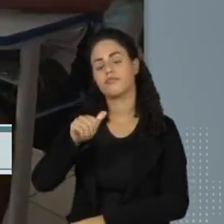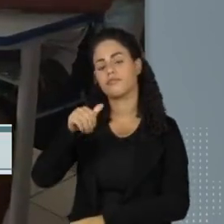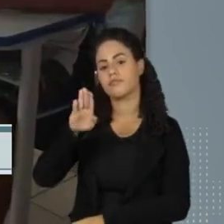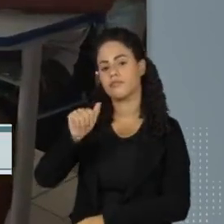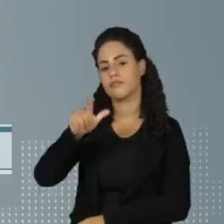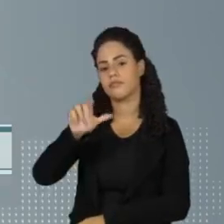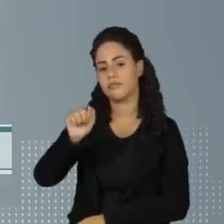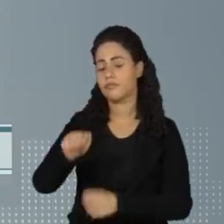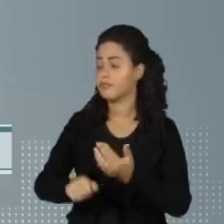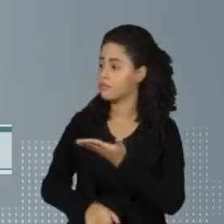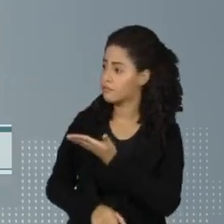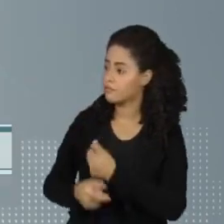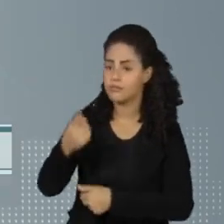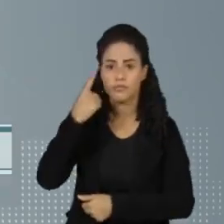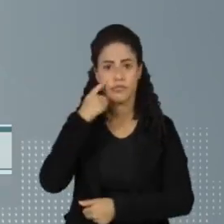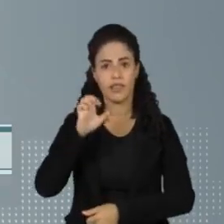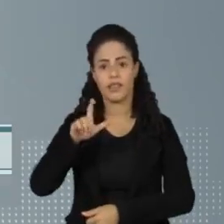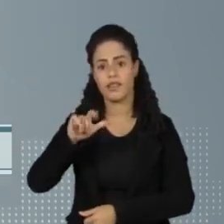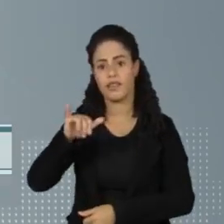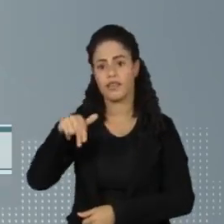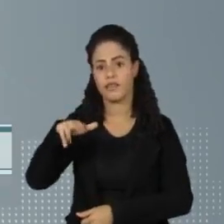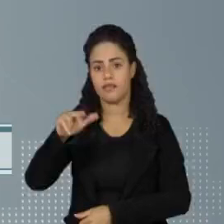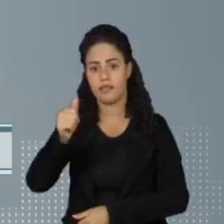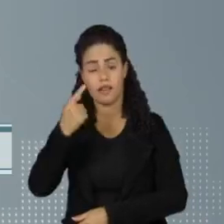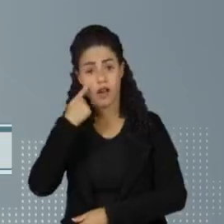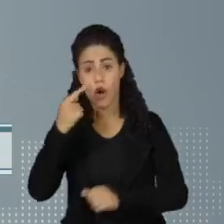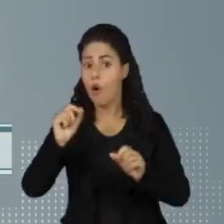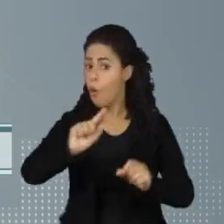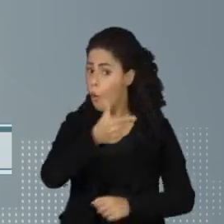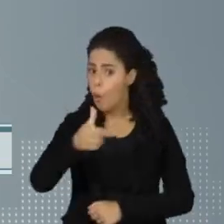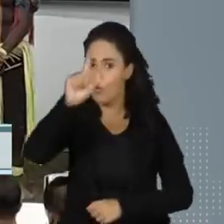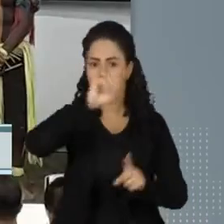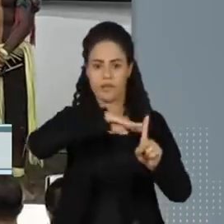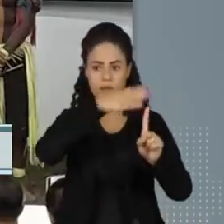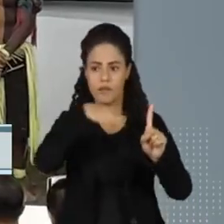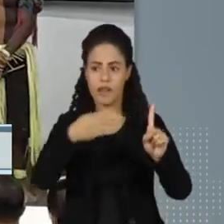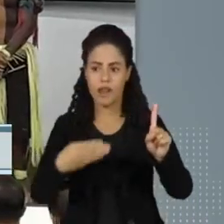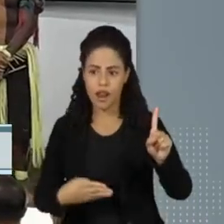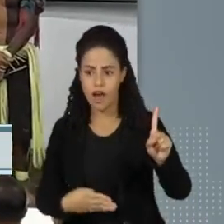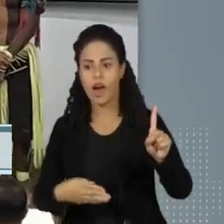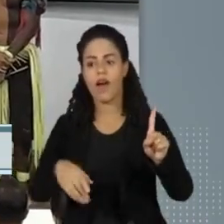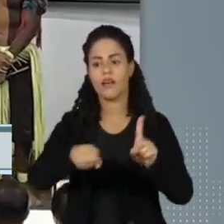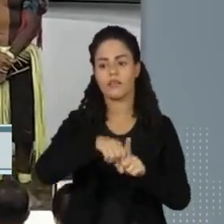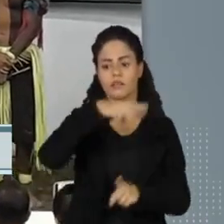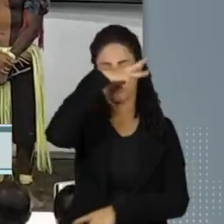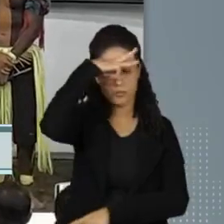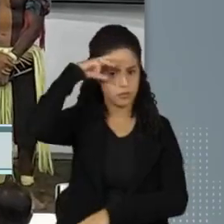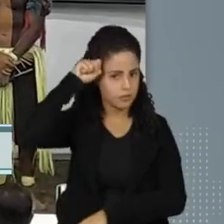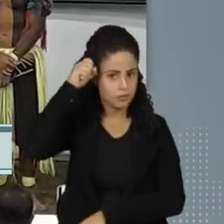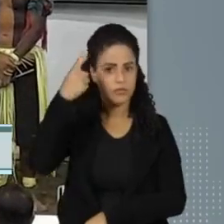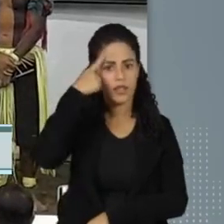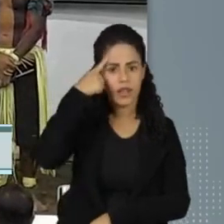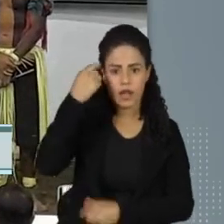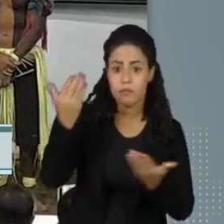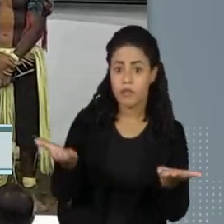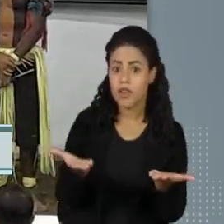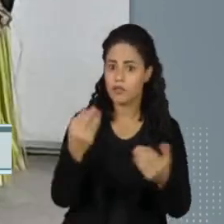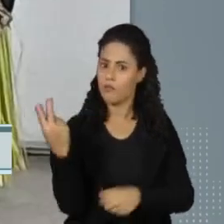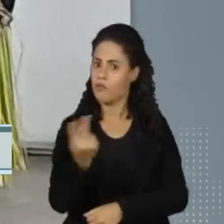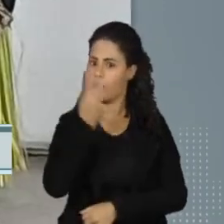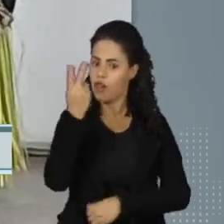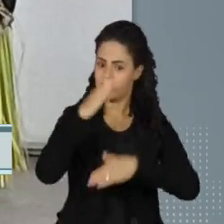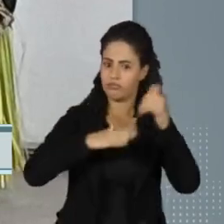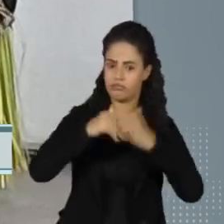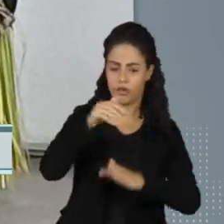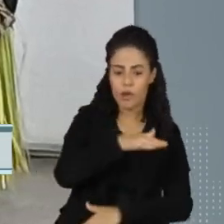Mato Grosso, Eliane Boroponema é outra homenageada na mostra por ensinar os alunos a valorizar na prática